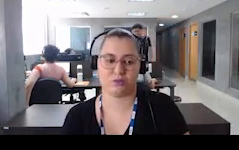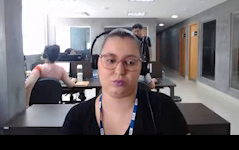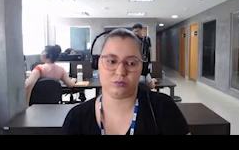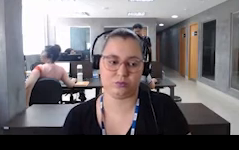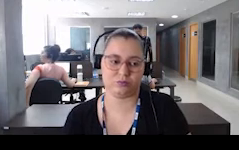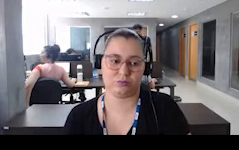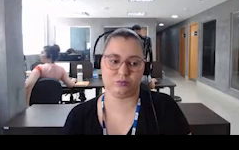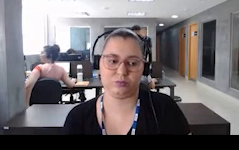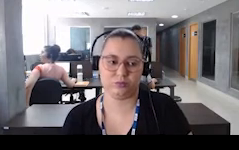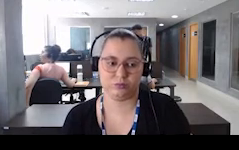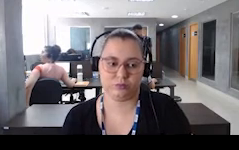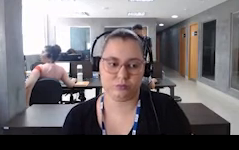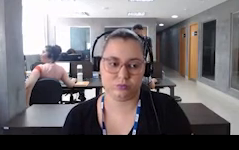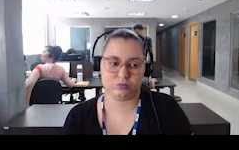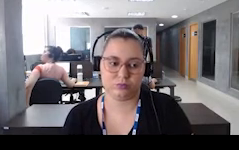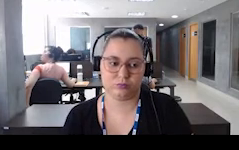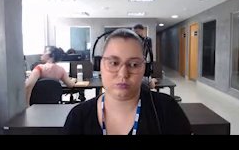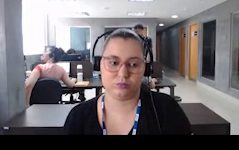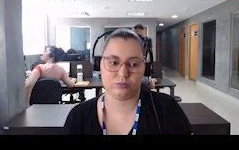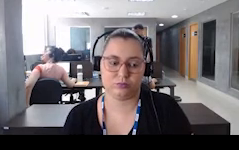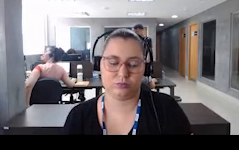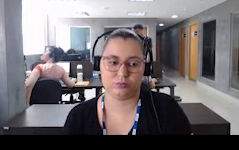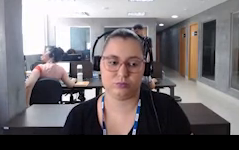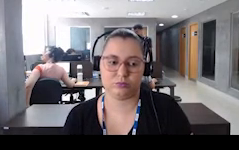ter o desenho para vocês, quer ver? Vou mostrar aqui no vídeo, ó.